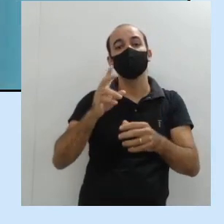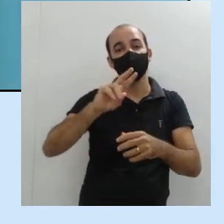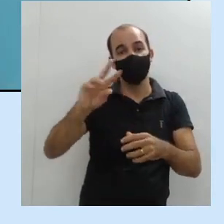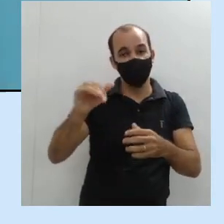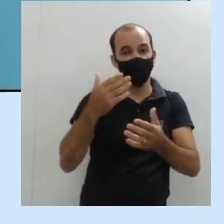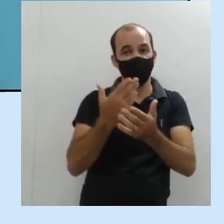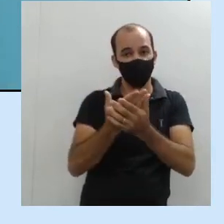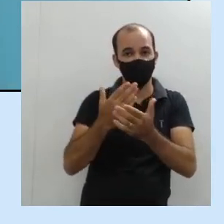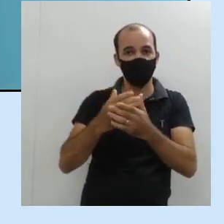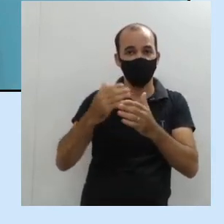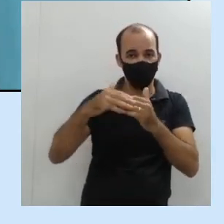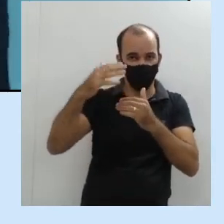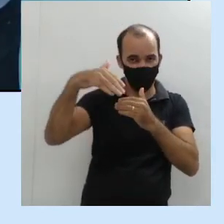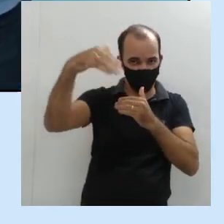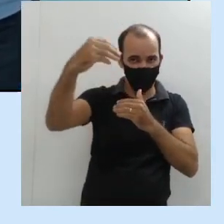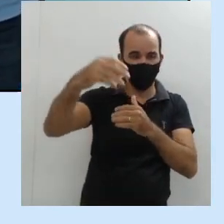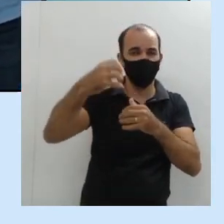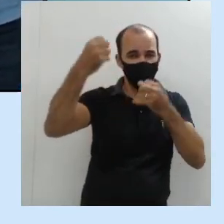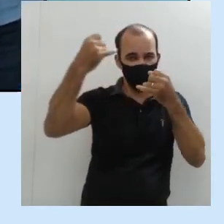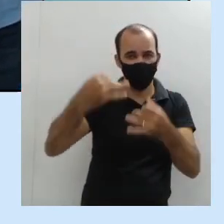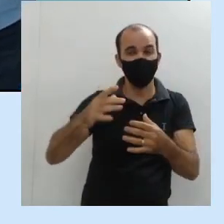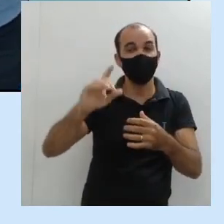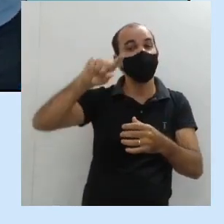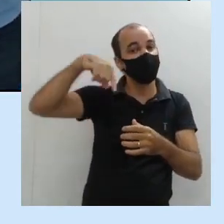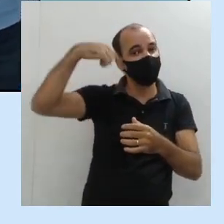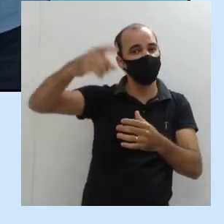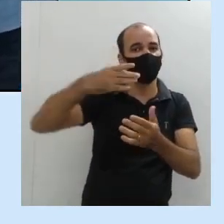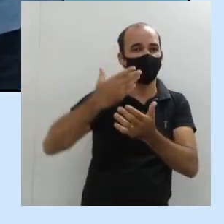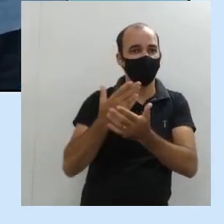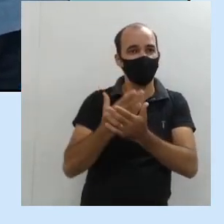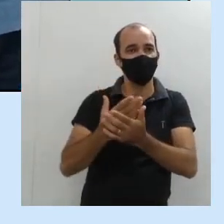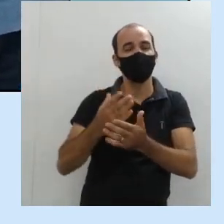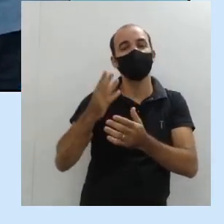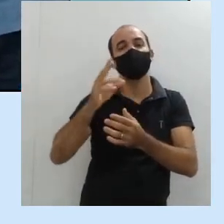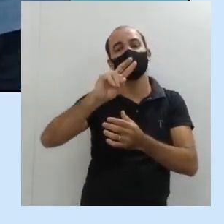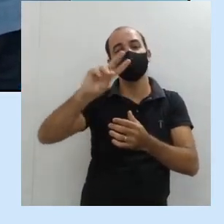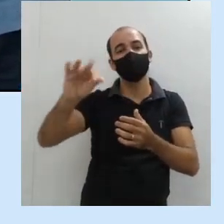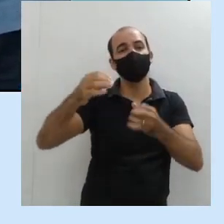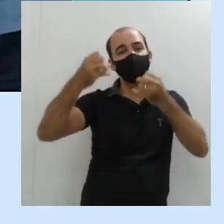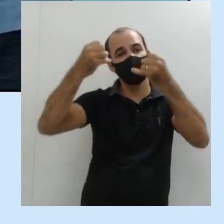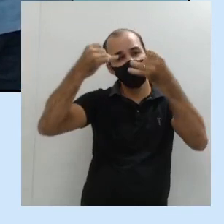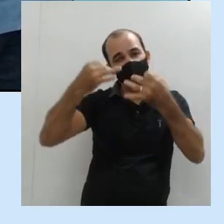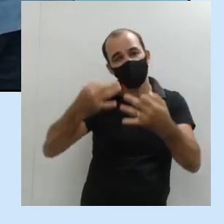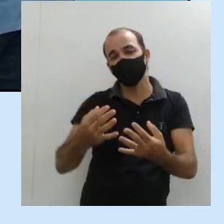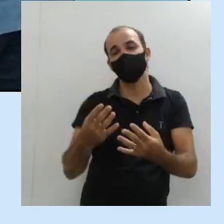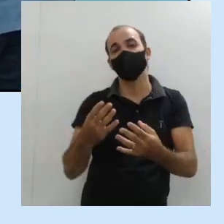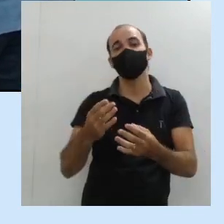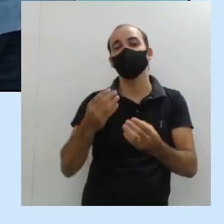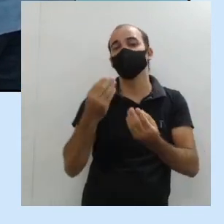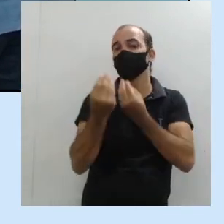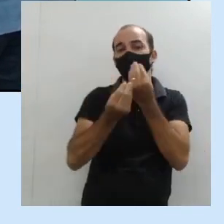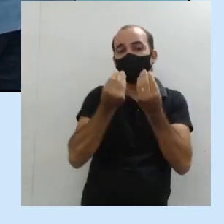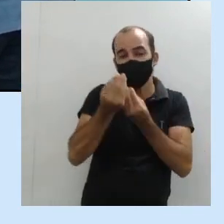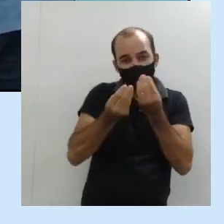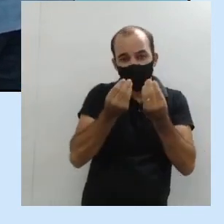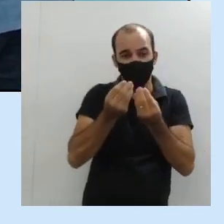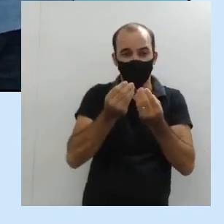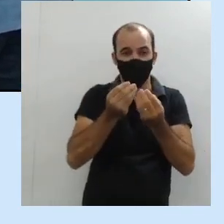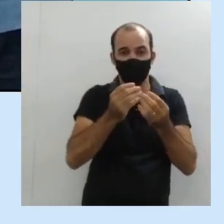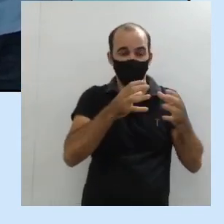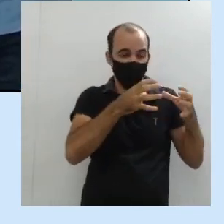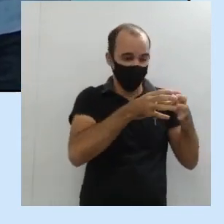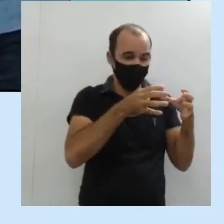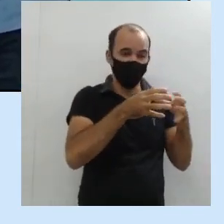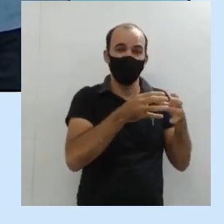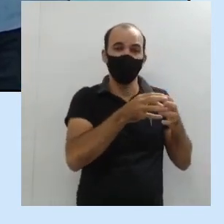vamos falar um pouquinho em relação ao como os filósofos pré-socráticos viam esse cosmo, o